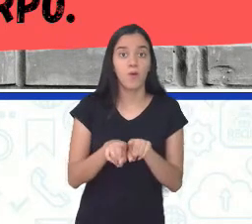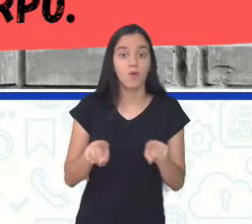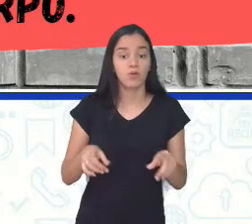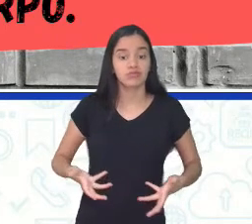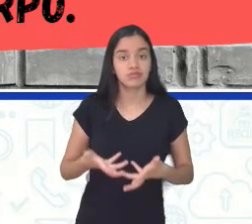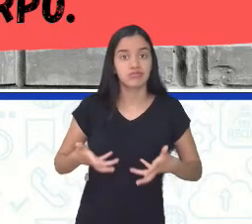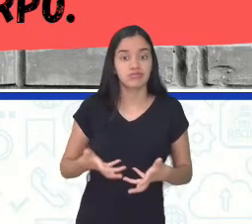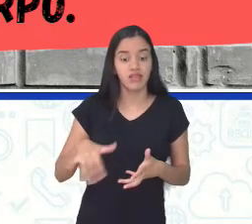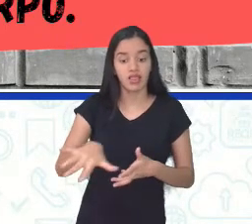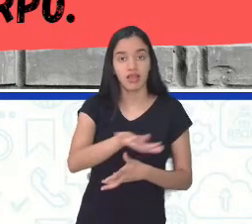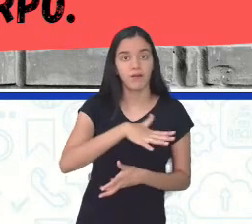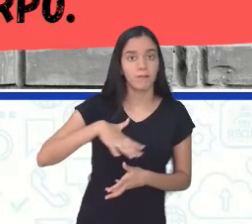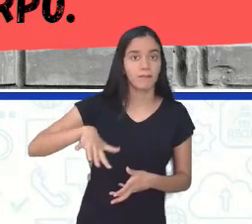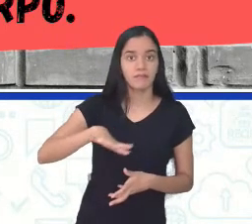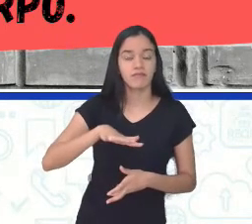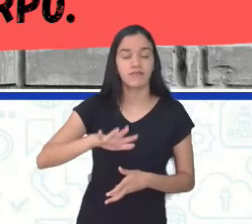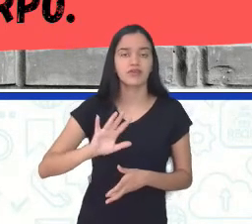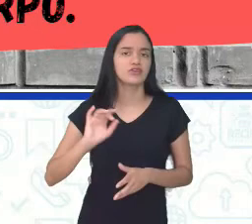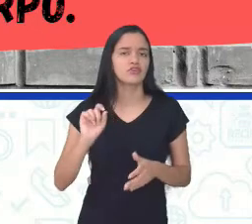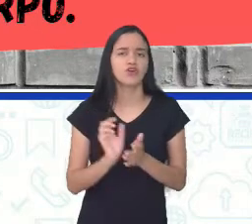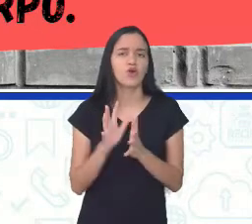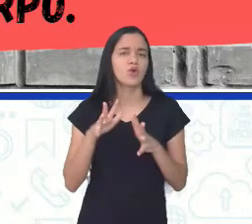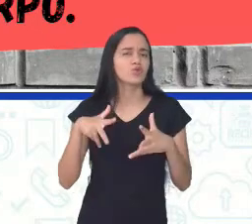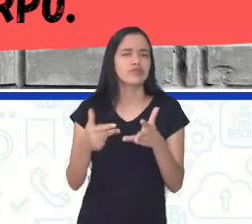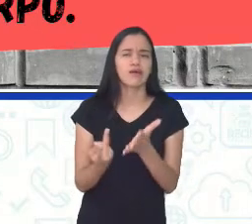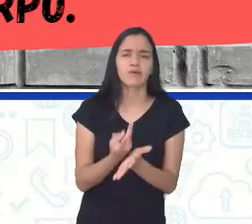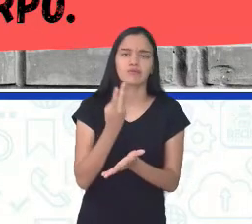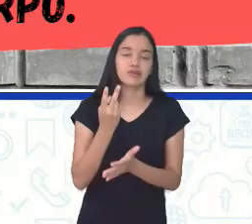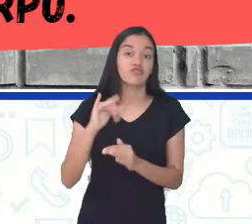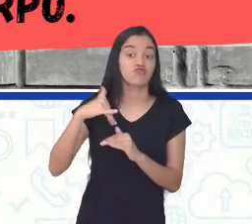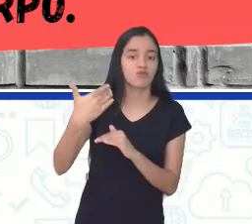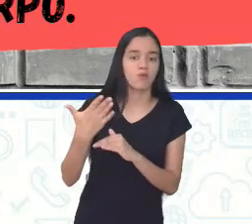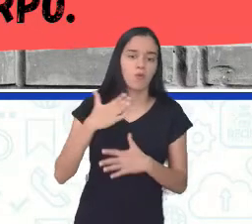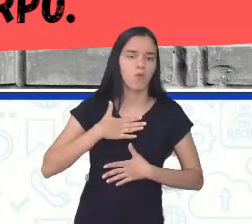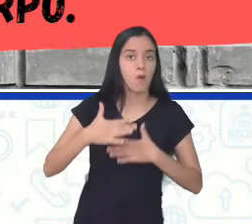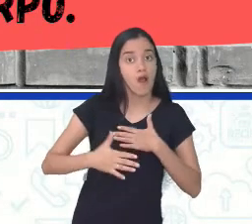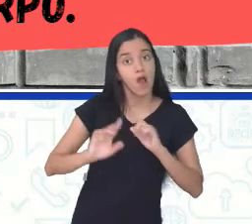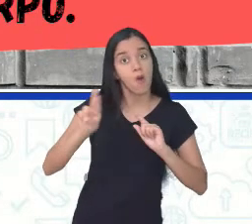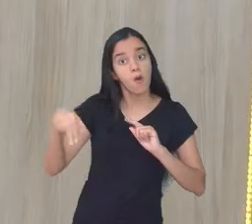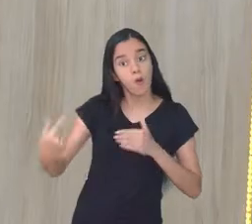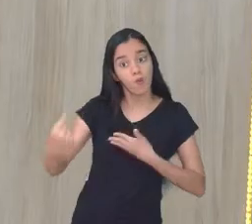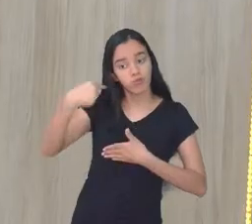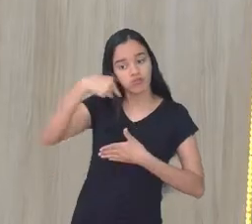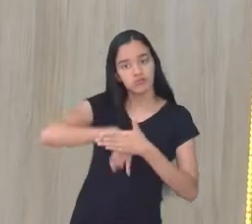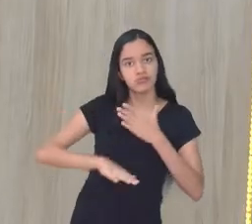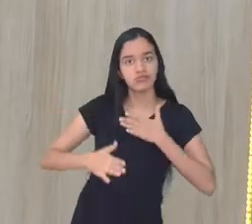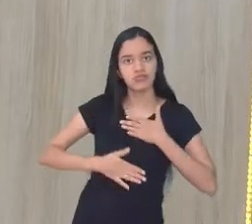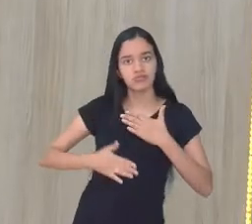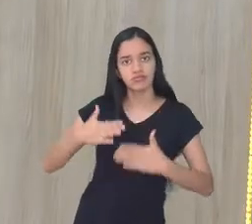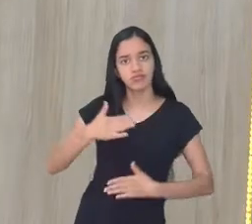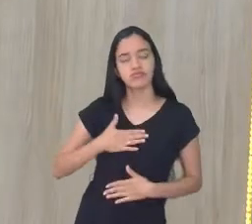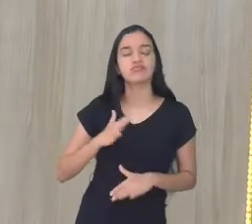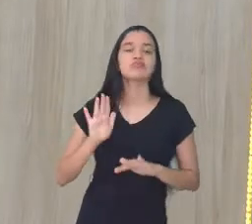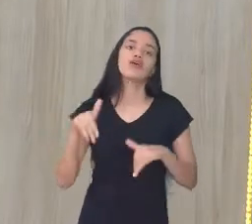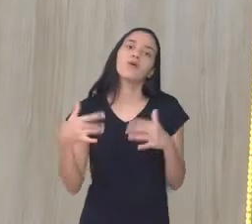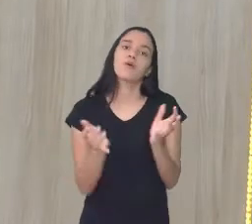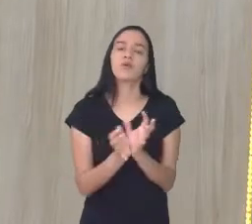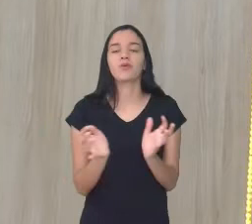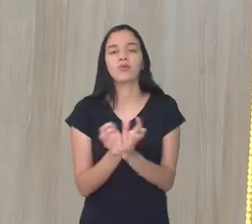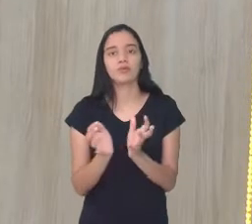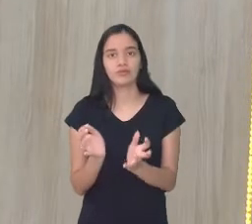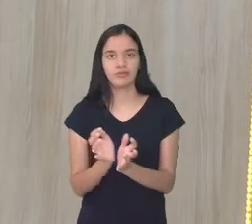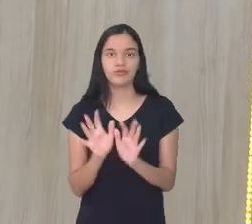do interior do corpo. Então, tudo que acontece fora do nosso corpo ou dentro do nosso corpo, a gente conta aí com um conjunto